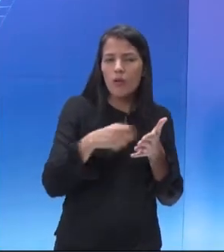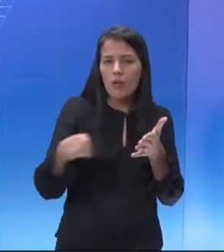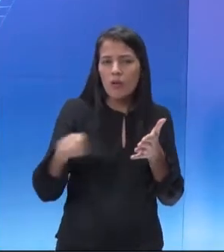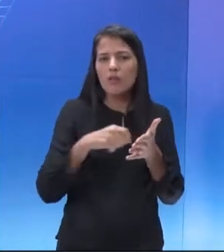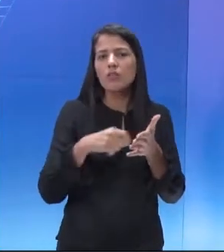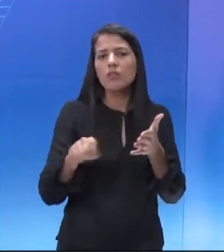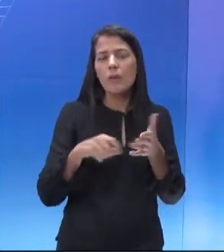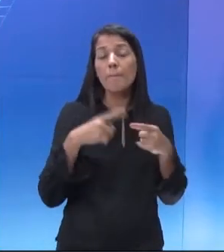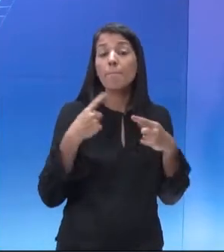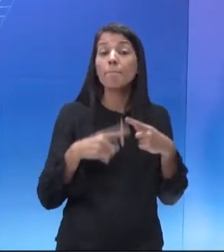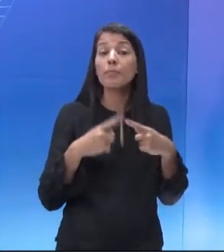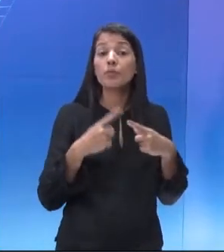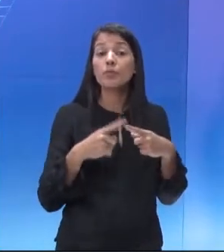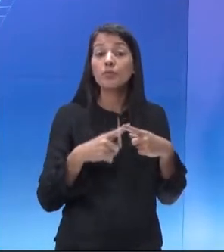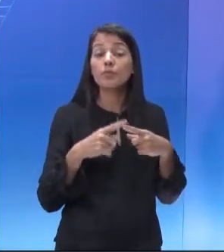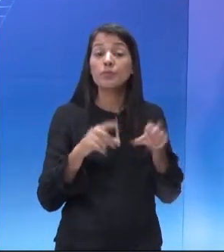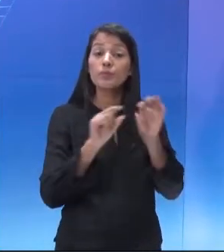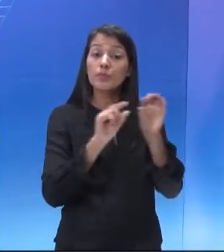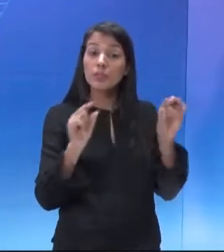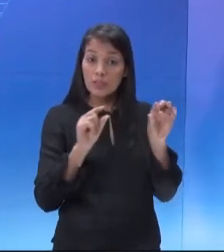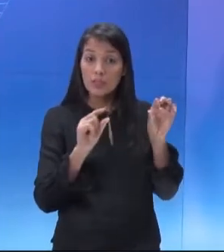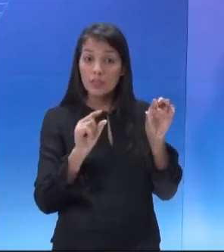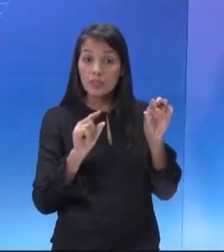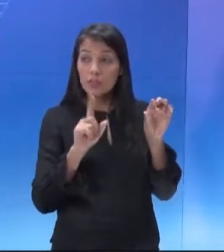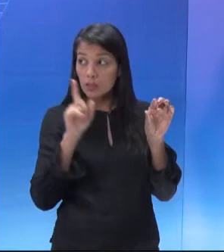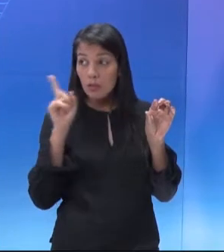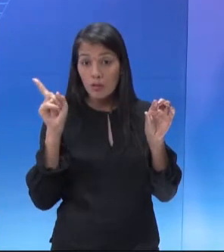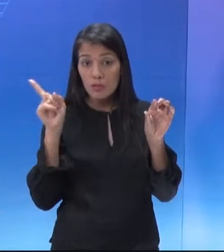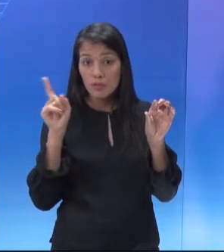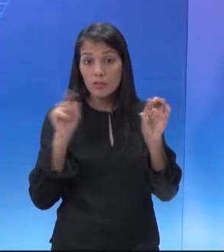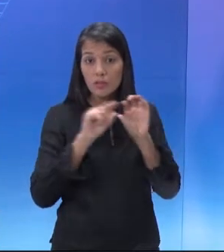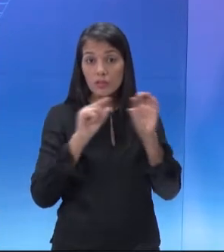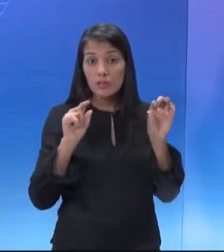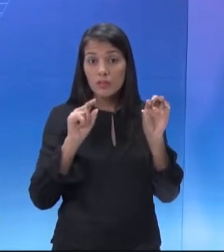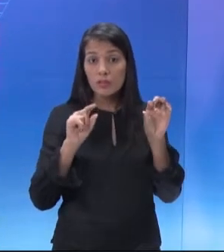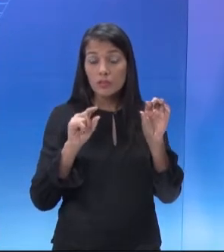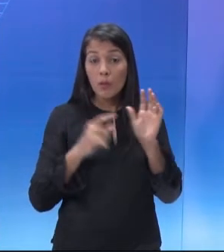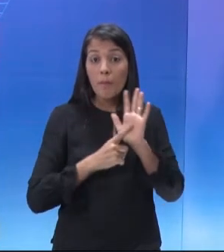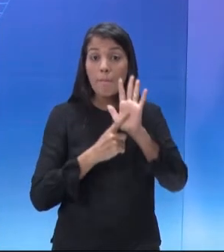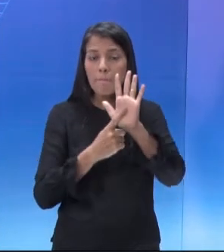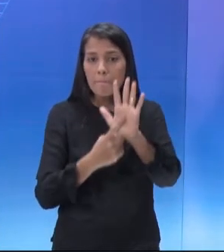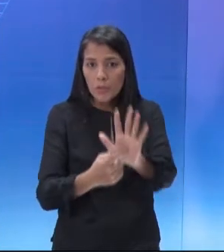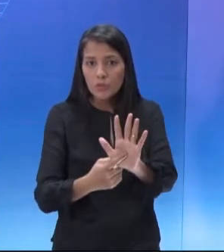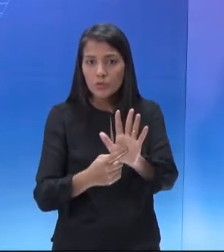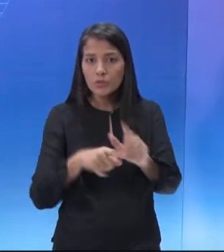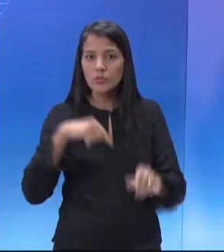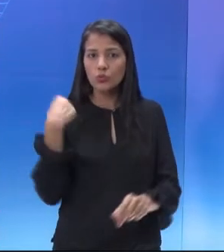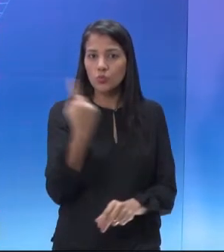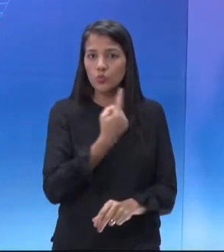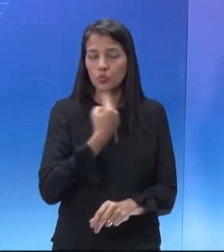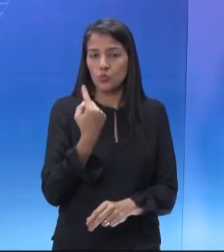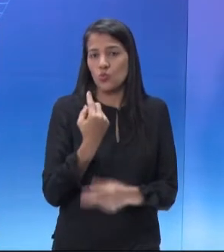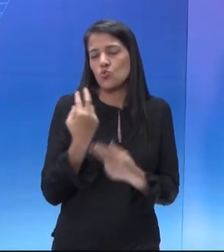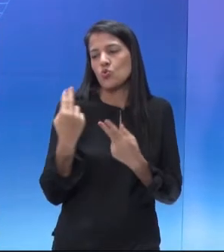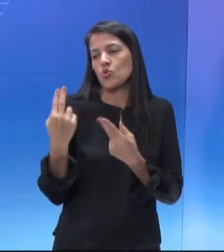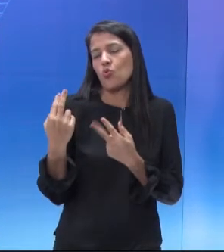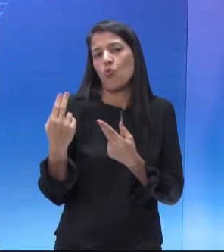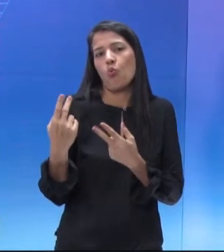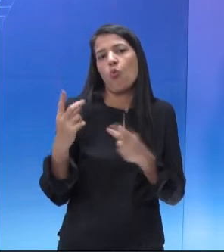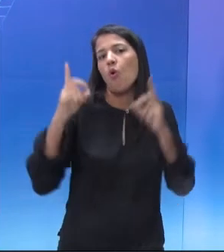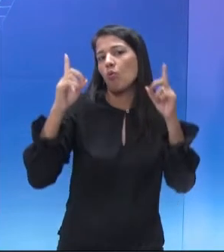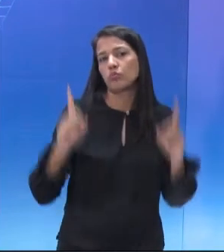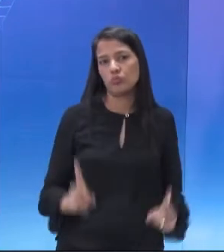nós somos iguais, livres e iguais em dignidades e direitos. Isso aí é